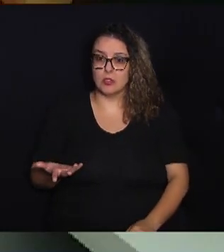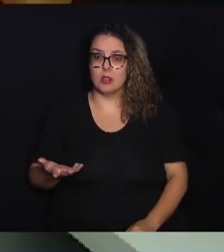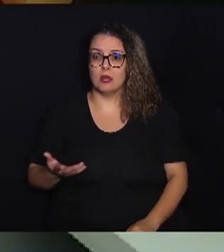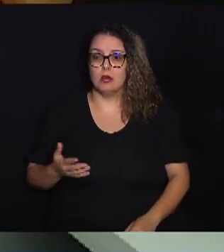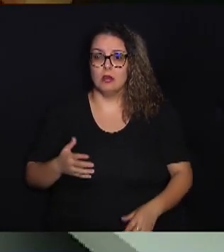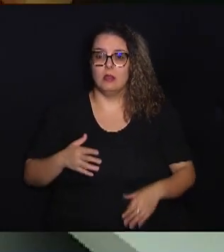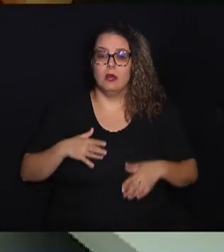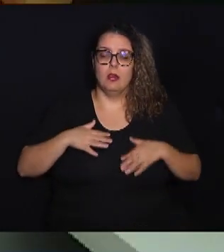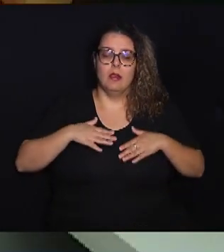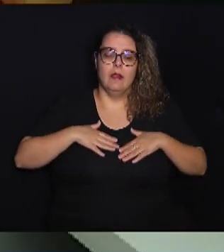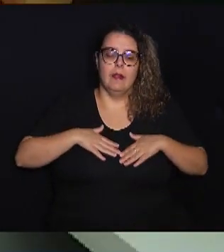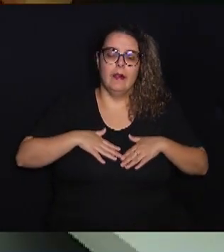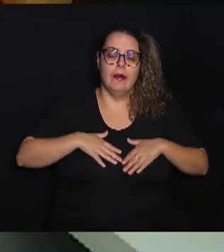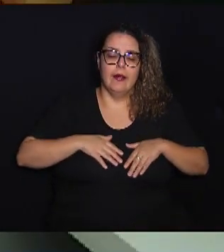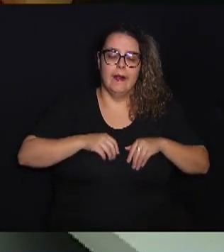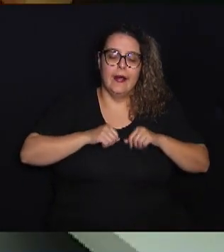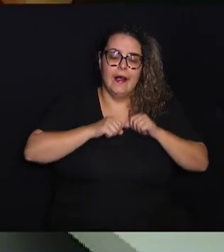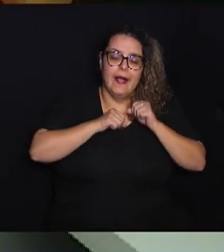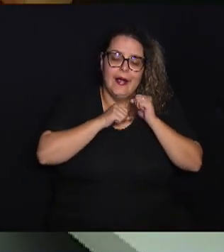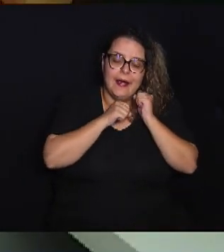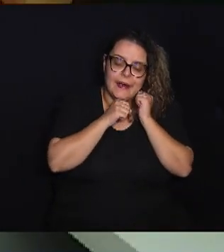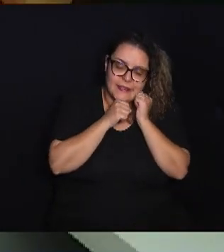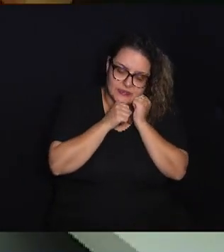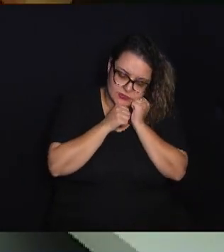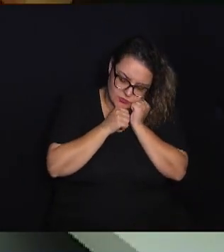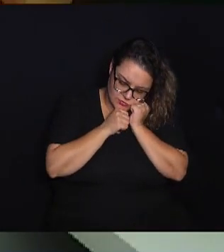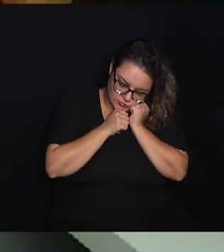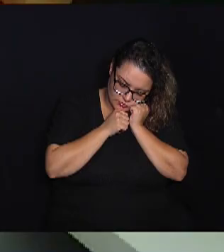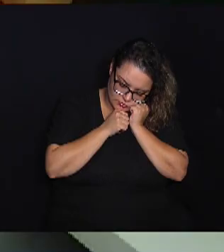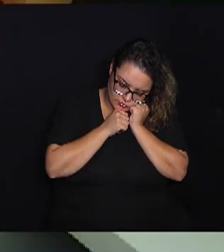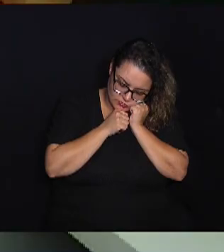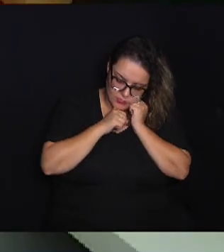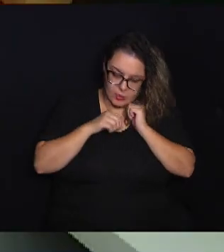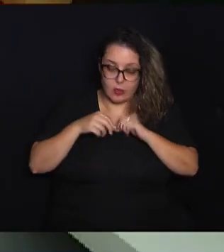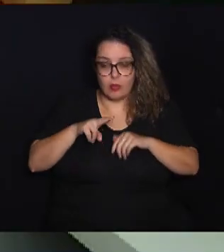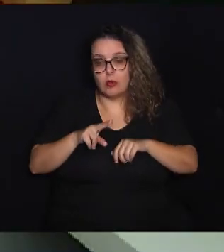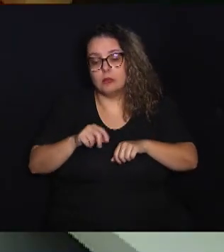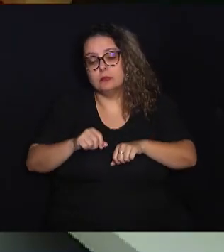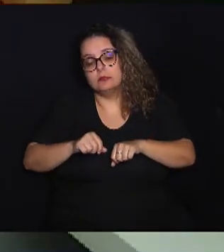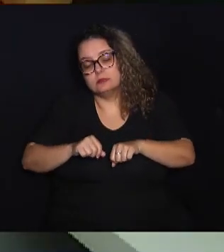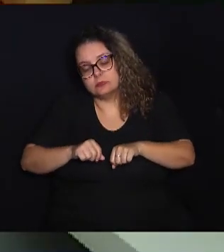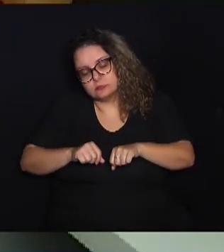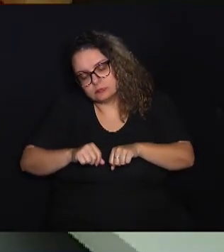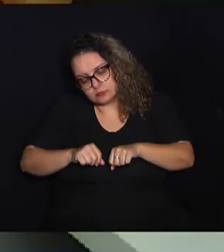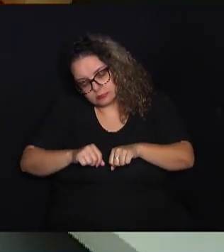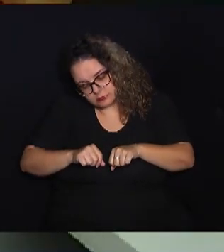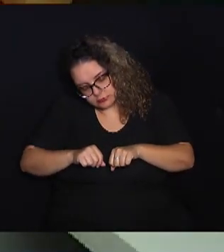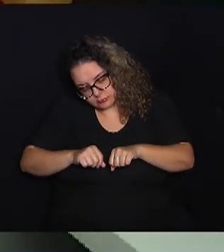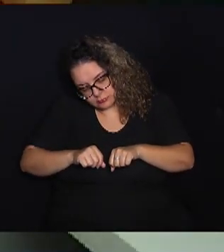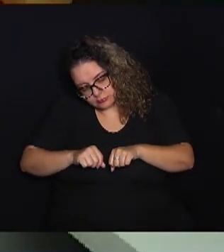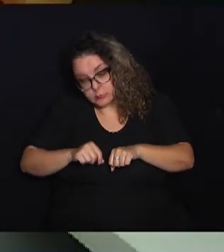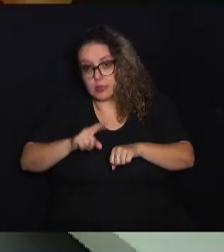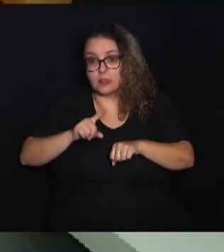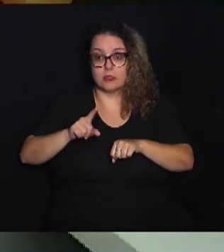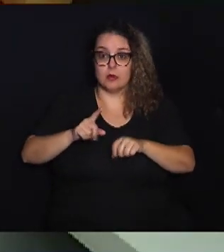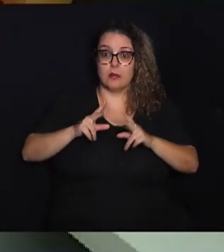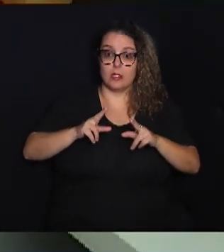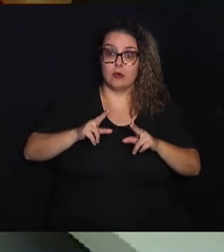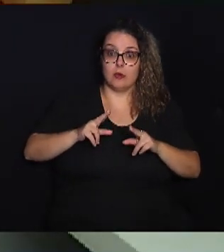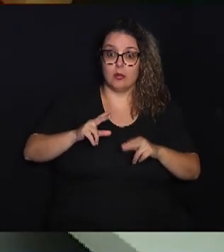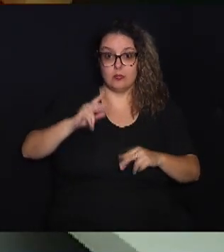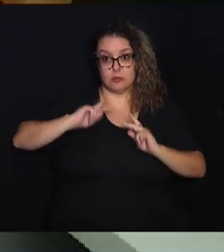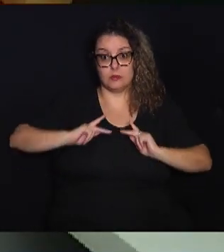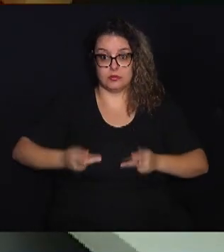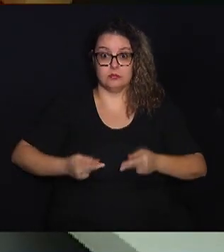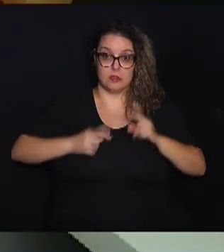aí relativo energético, né? Então, não é o sono como é desenvolvido no ser humano, mas vários